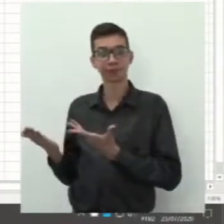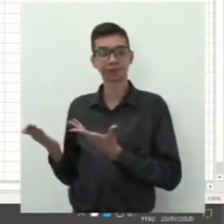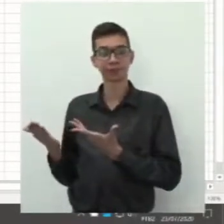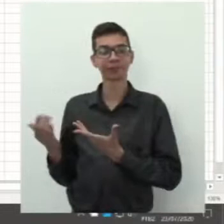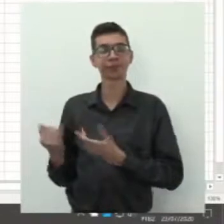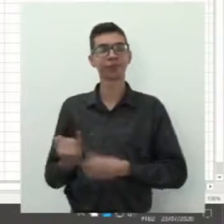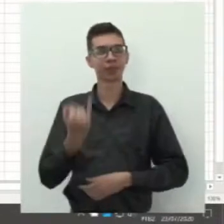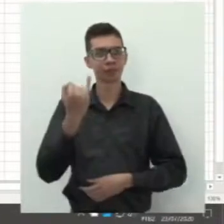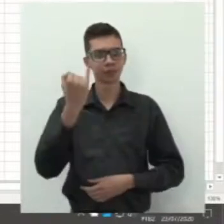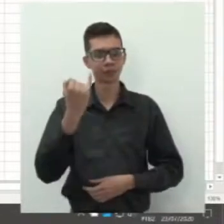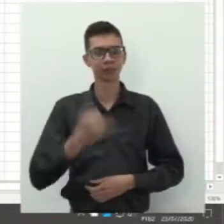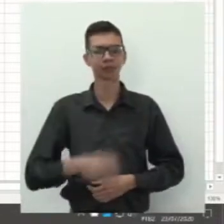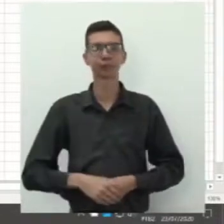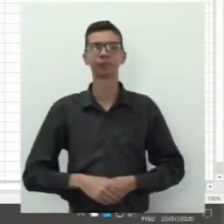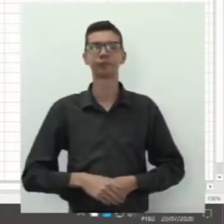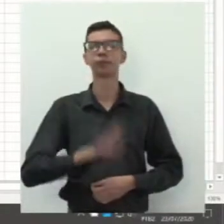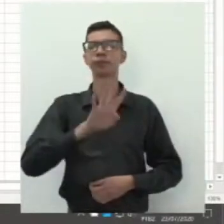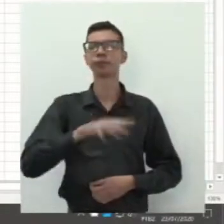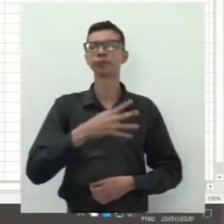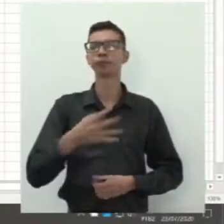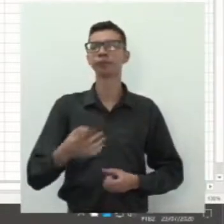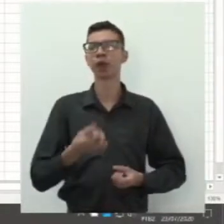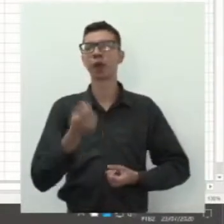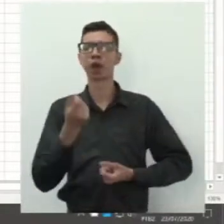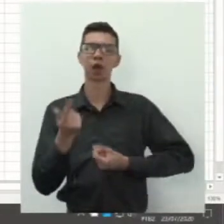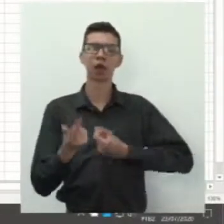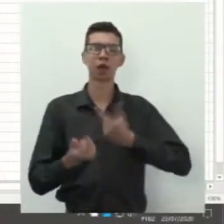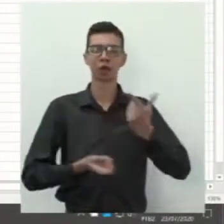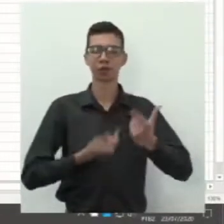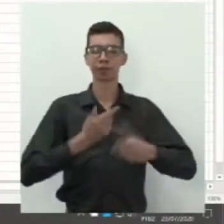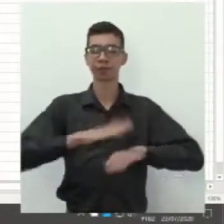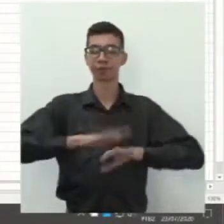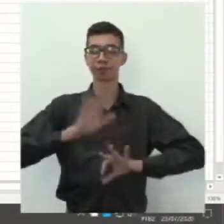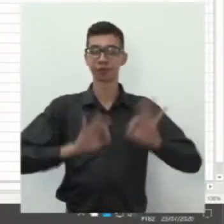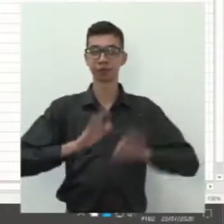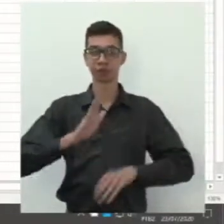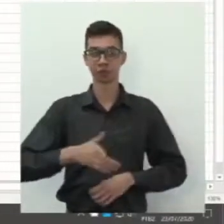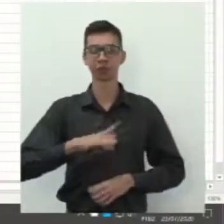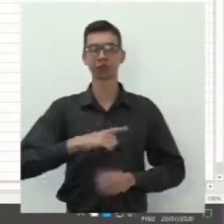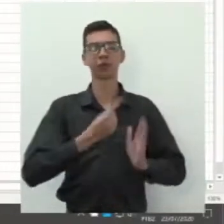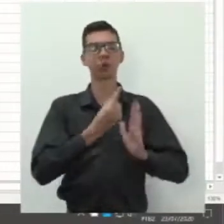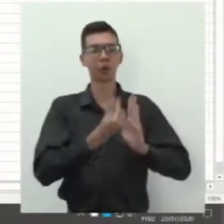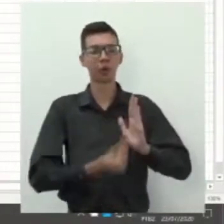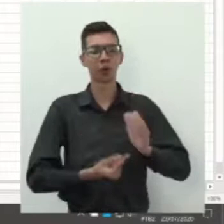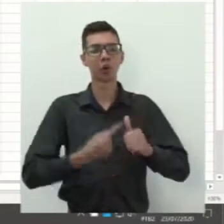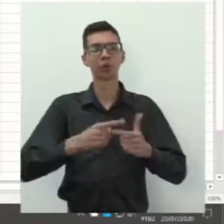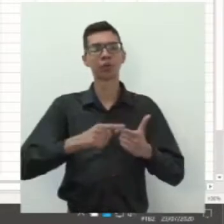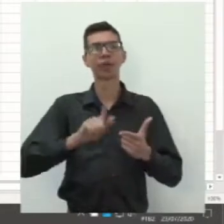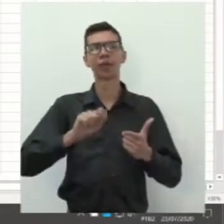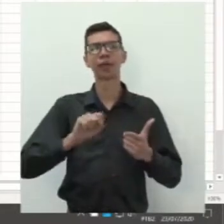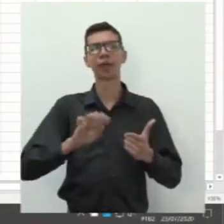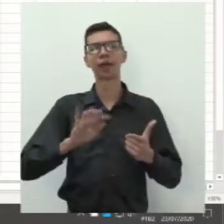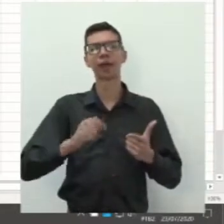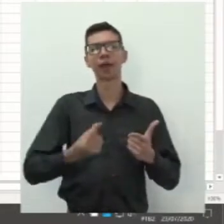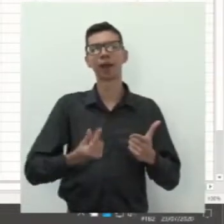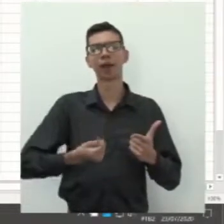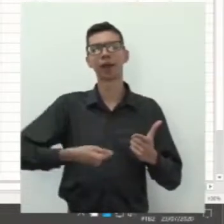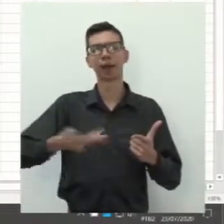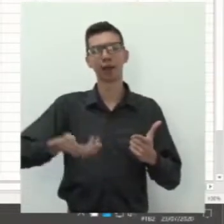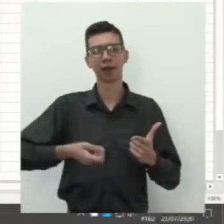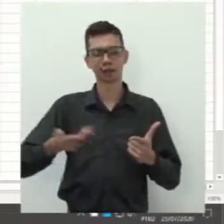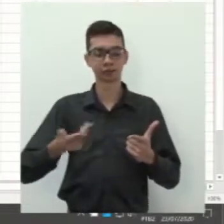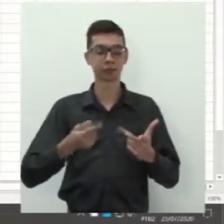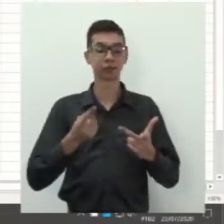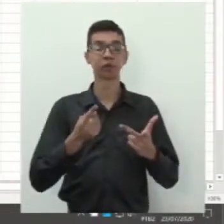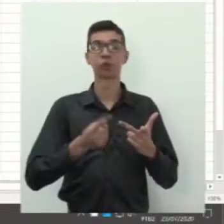feitas aqui, aqui embaixo. Então, eu tenho aqui a planilha orçamento, planilha gastos. Eu peguei uns dados de texto